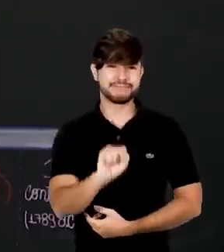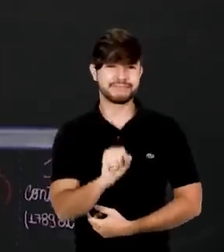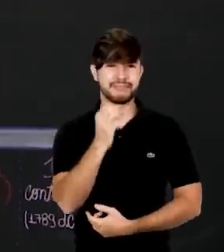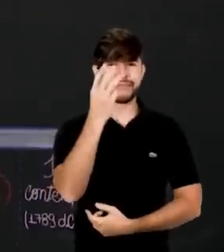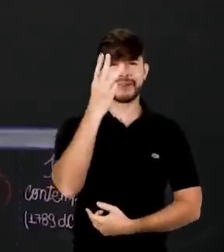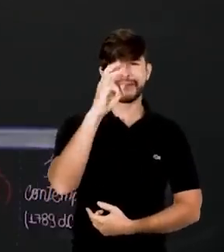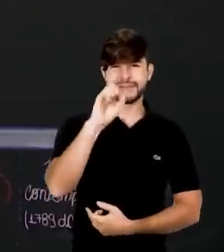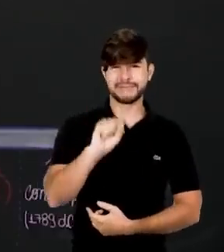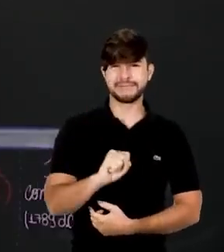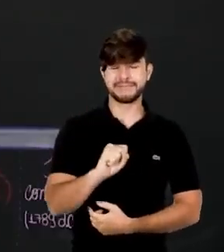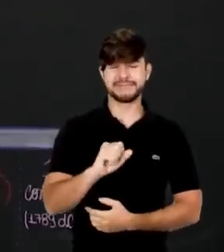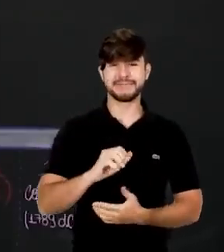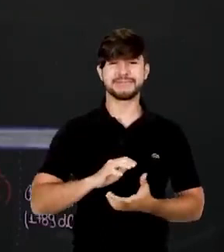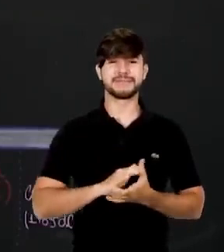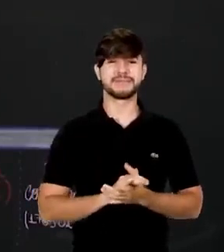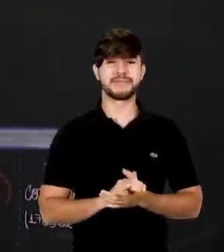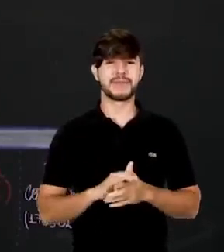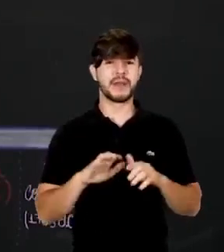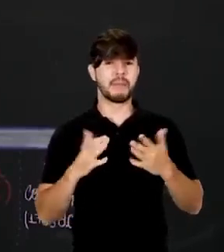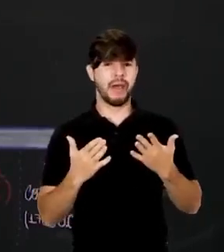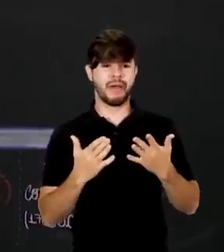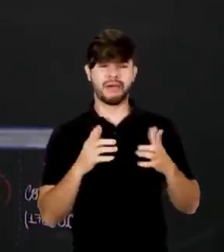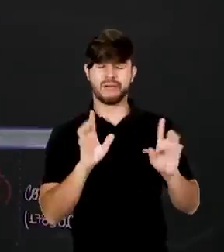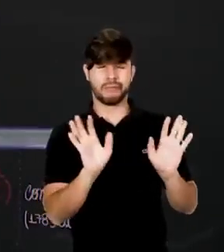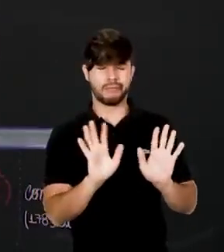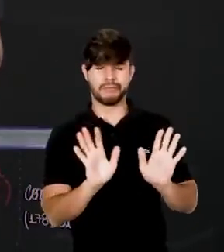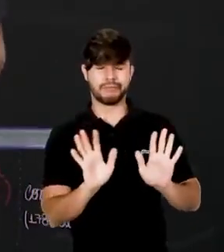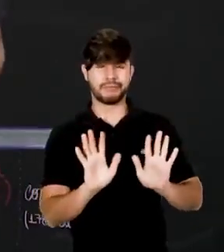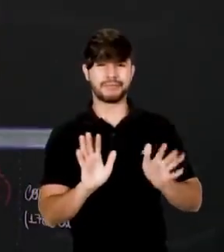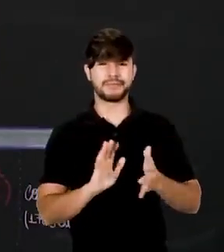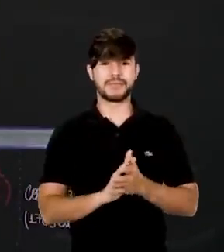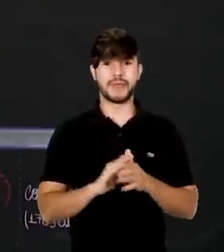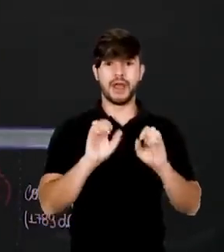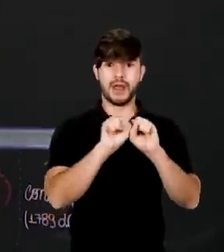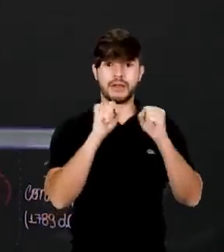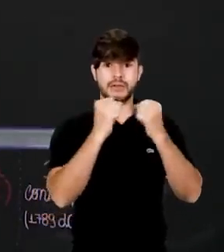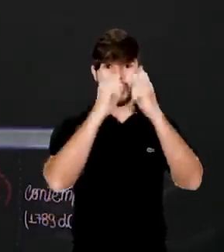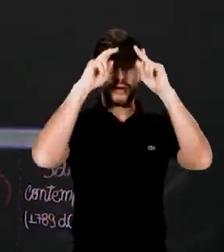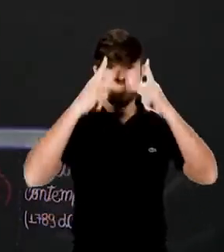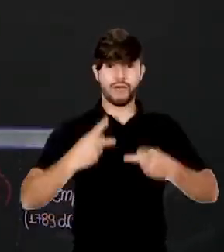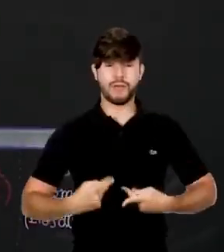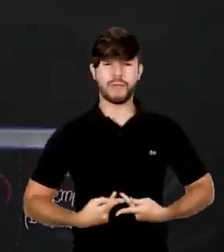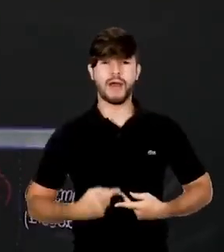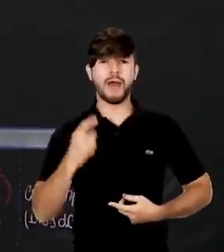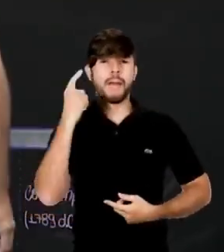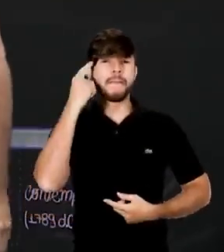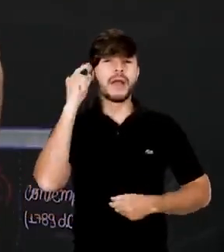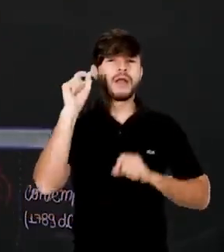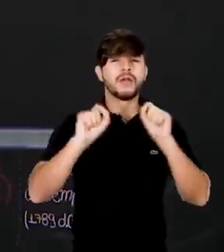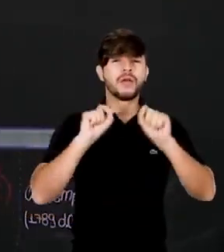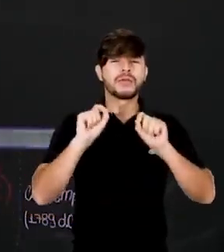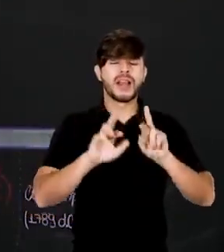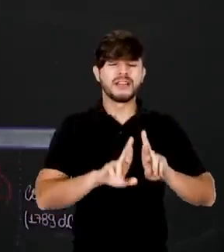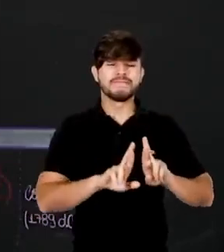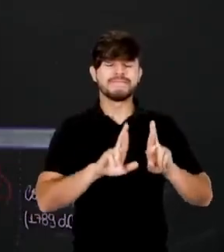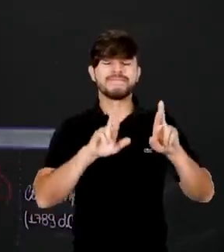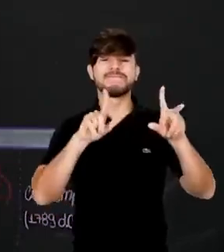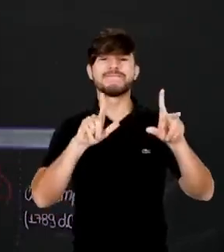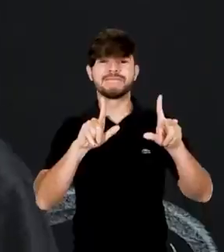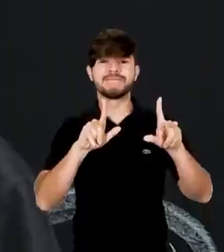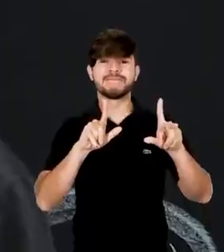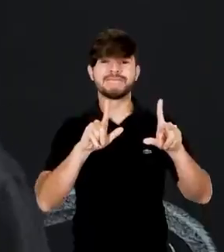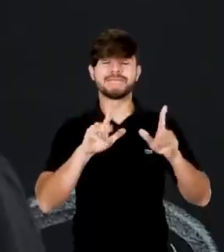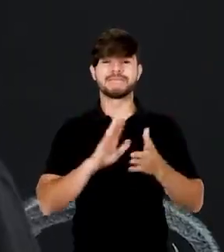segundos, 3 segundos. Mas não é bem assim que funciona, não. As sociedades humanas, elas pensam o tempo de maneira bastante